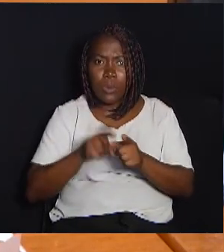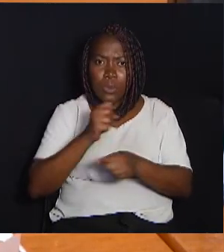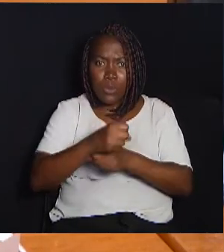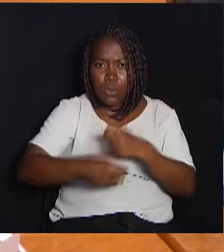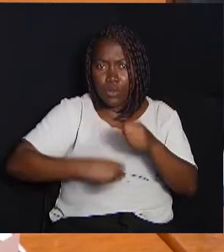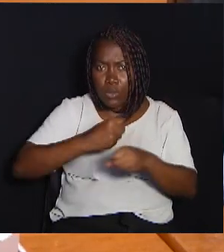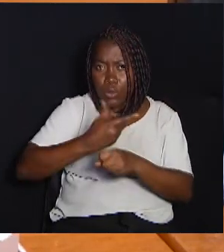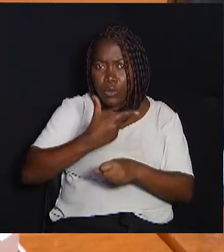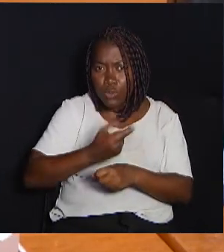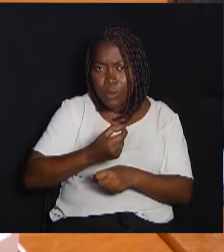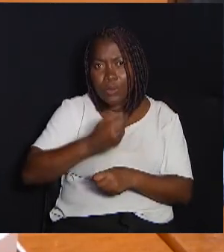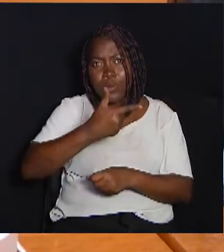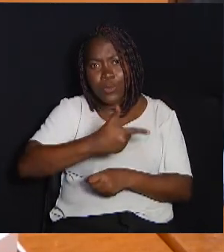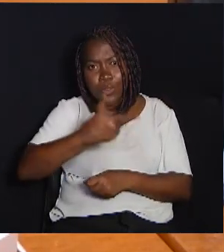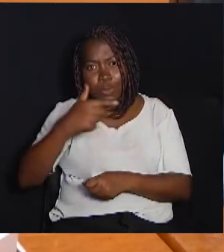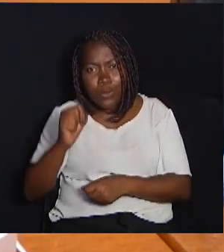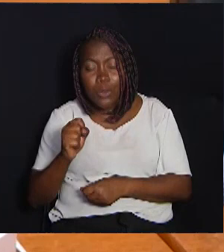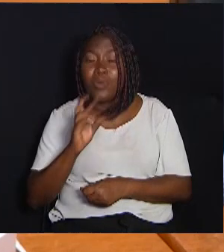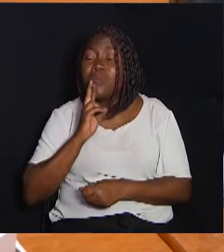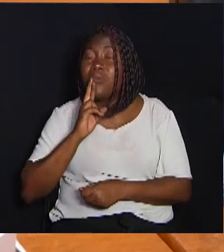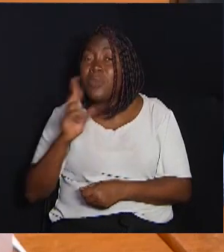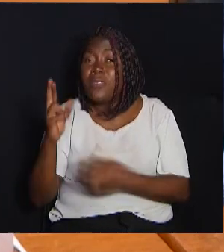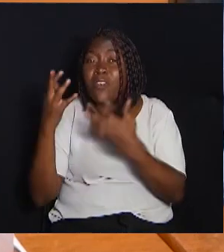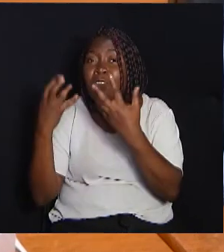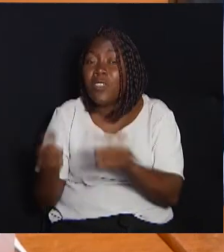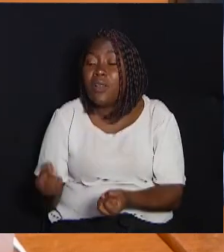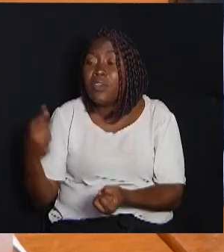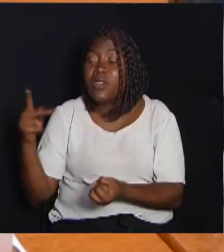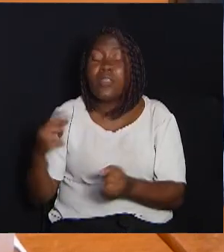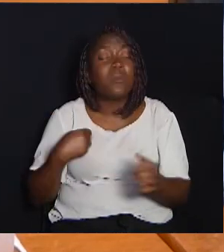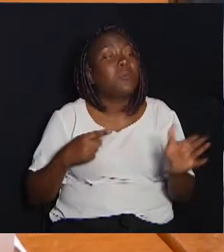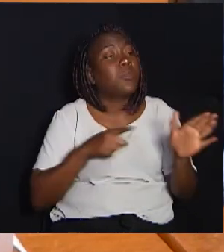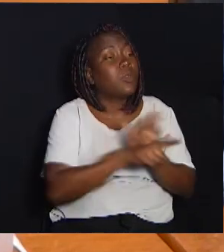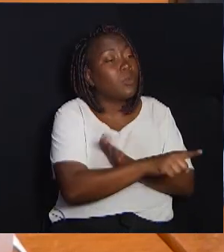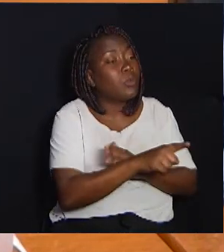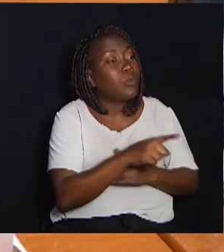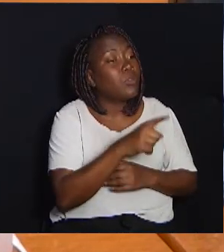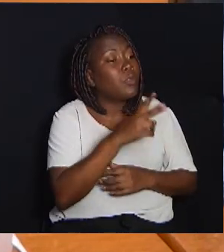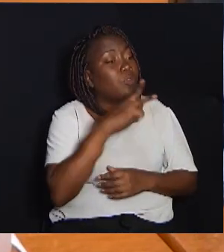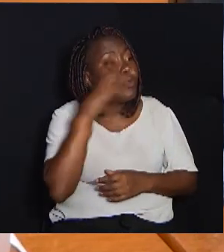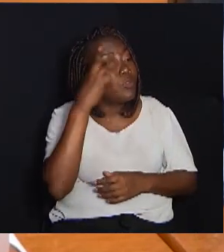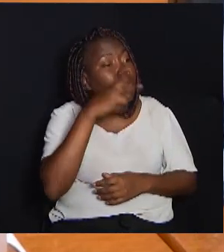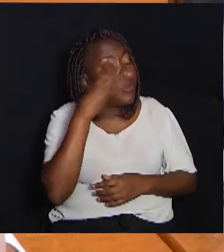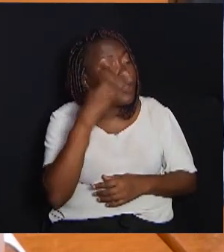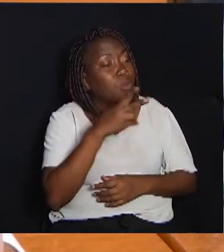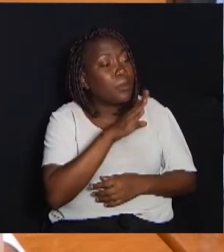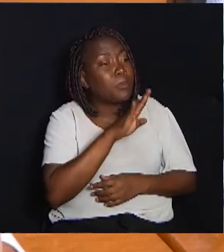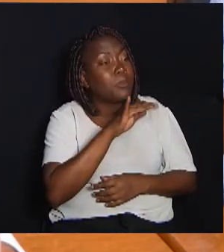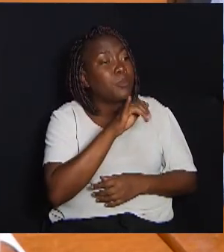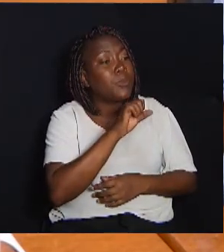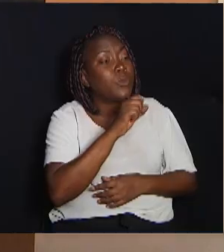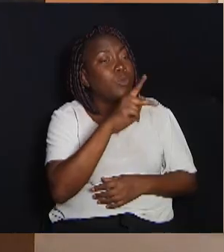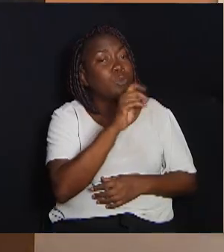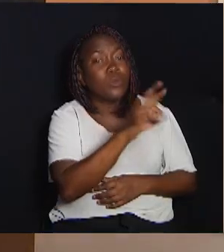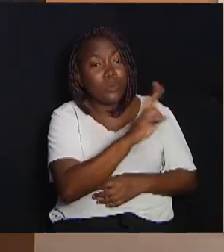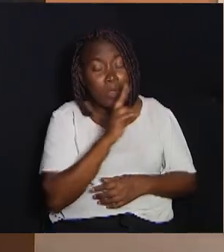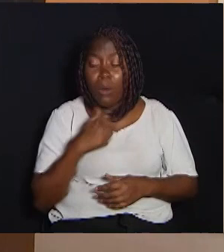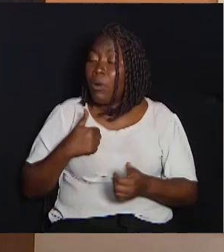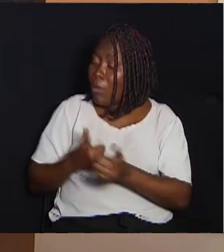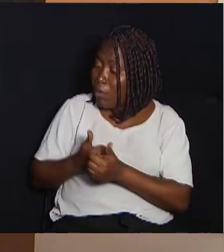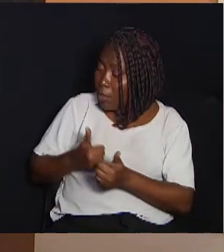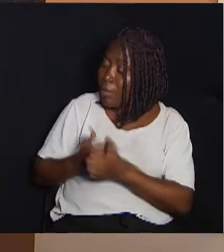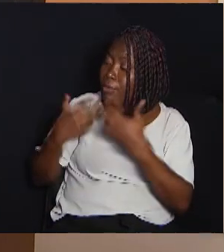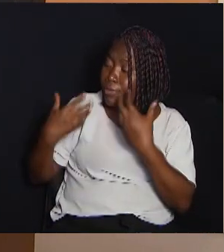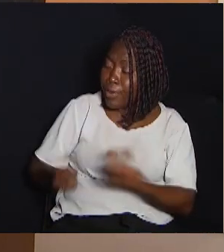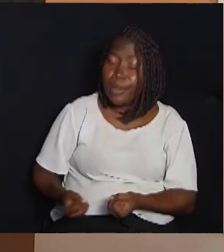2028 com o parecer favorável desse Vereador pergunto qual o parecer do do vereador Fernando Mendes eu acompanho o relator